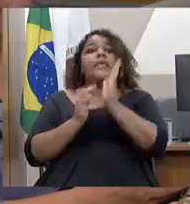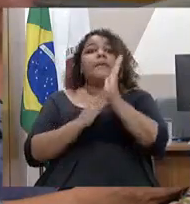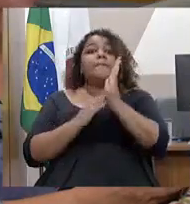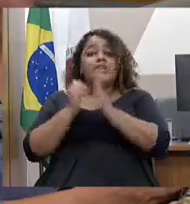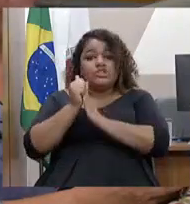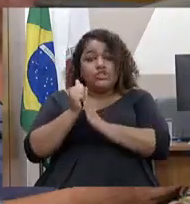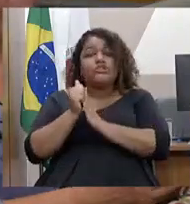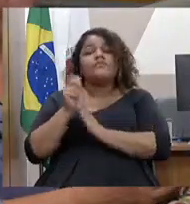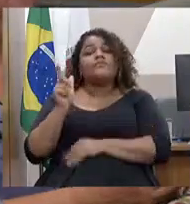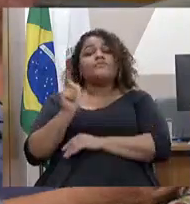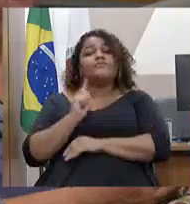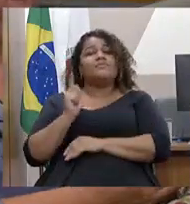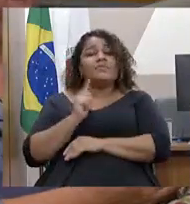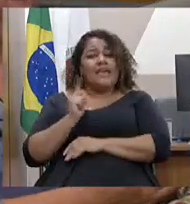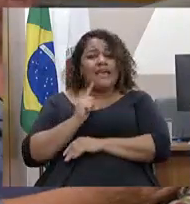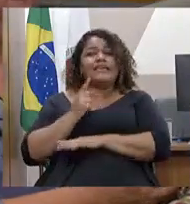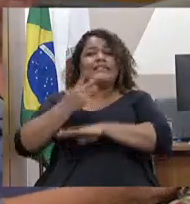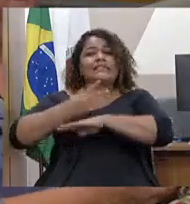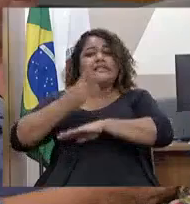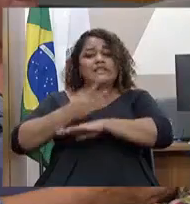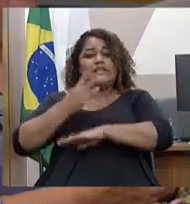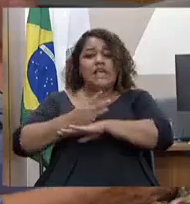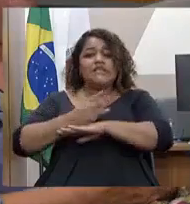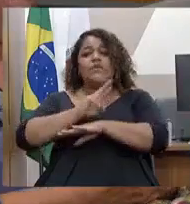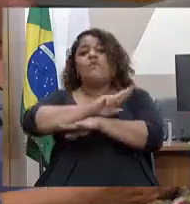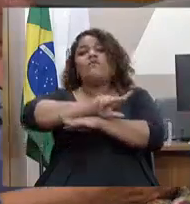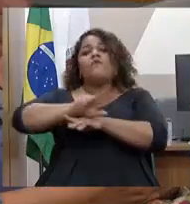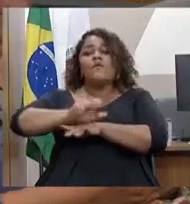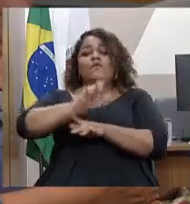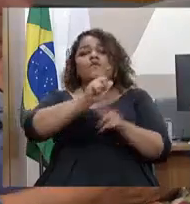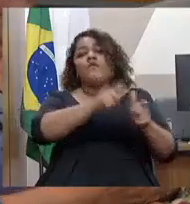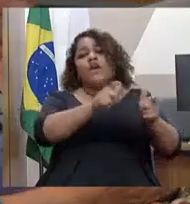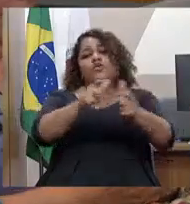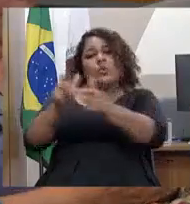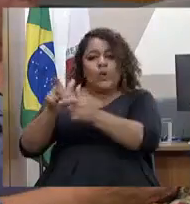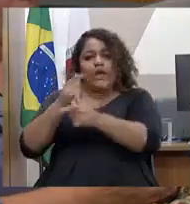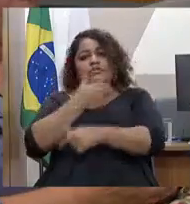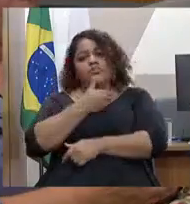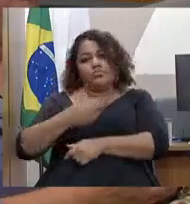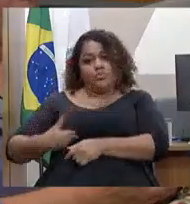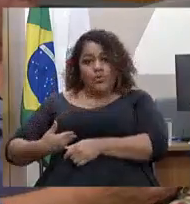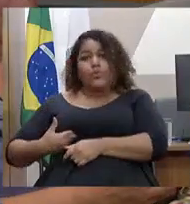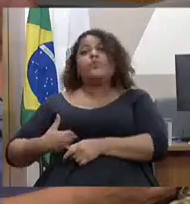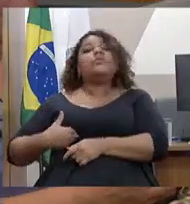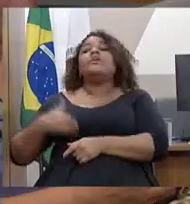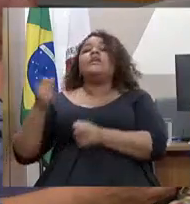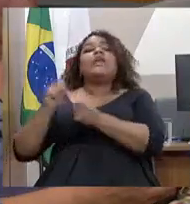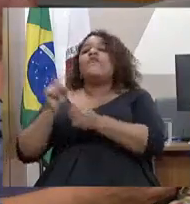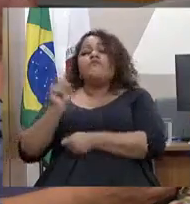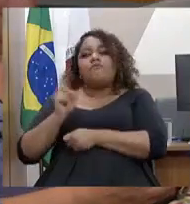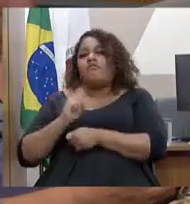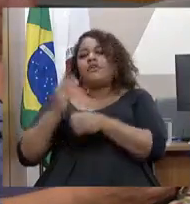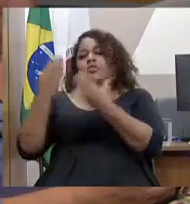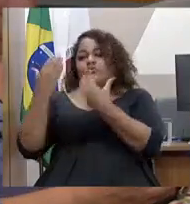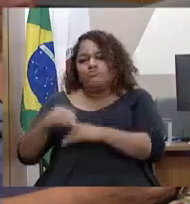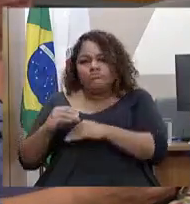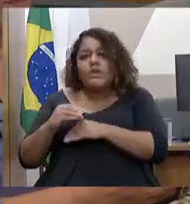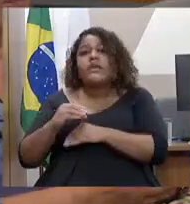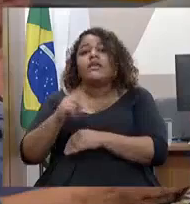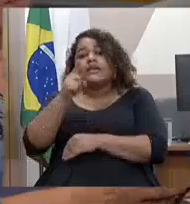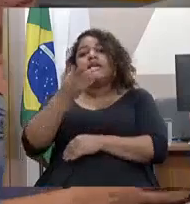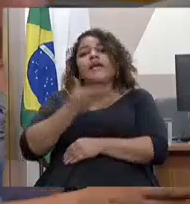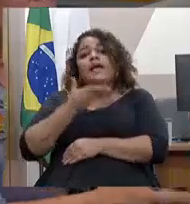vários setores público e com isso não tá deixando de fazer o concurso público sobrecarregando os nossos colegas com os nossos companheiro